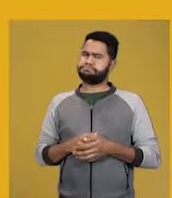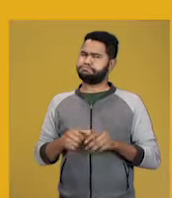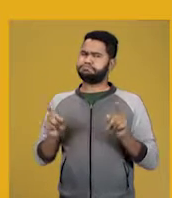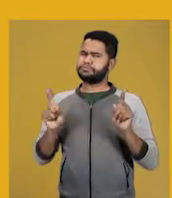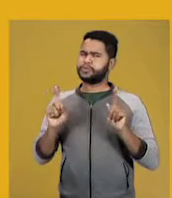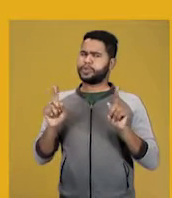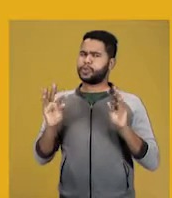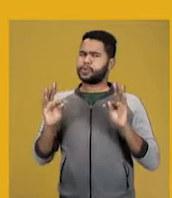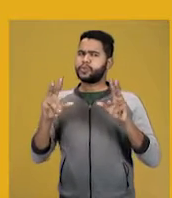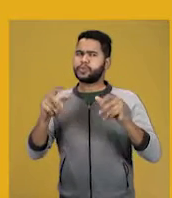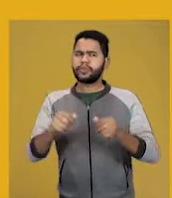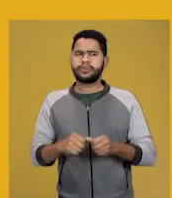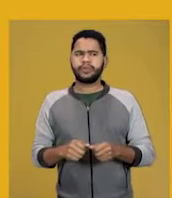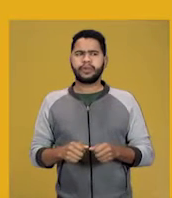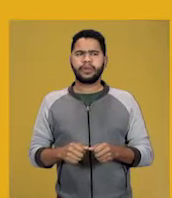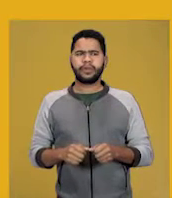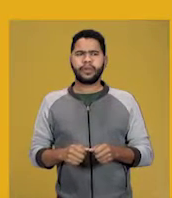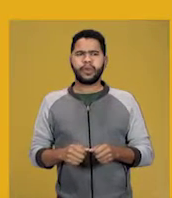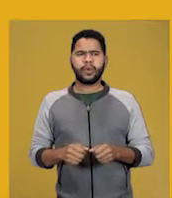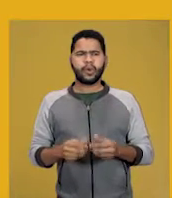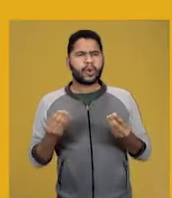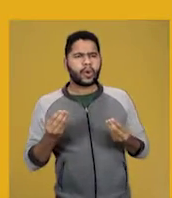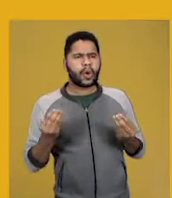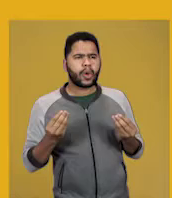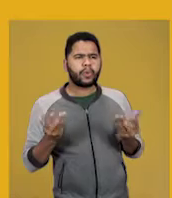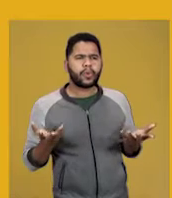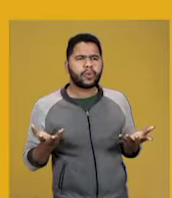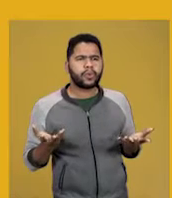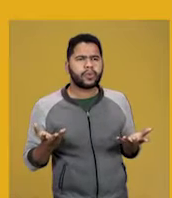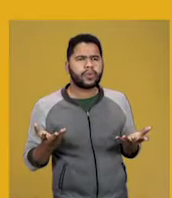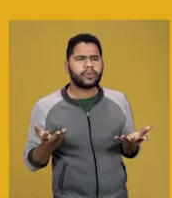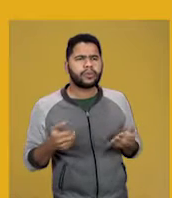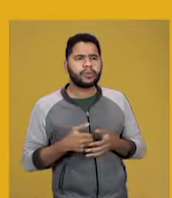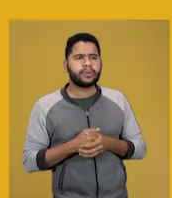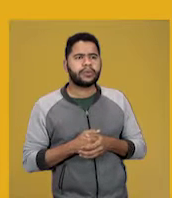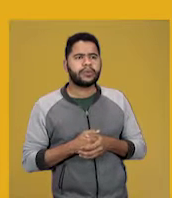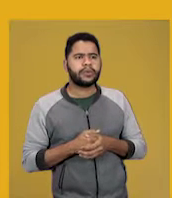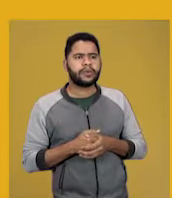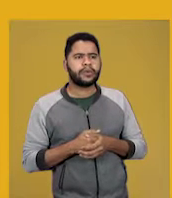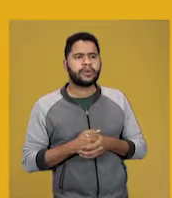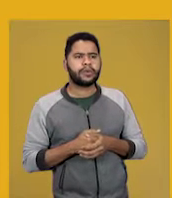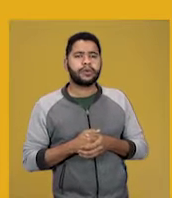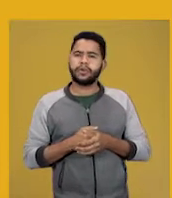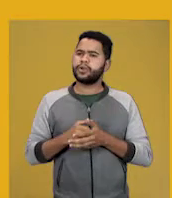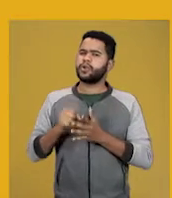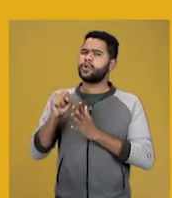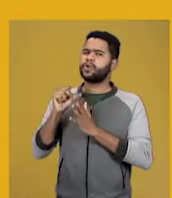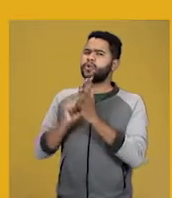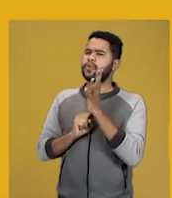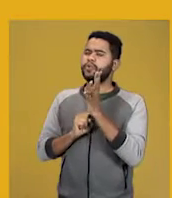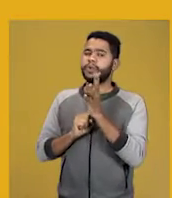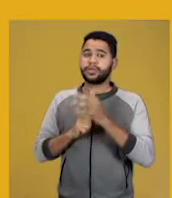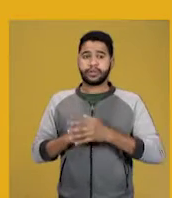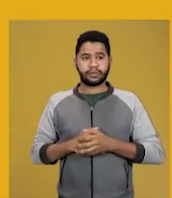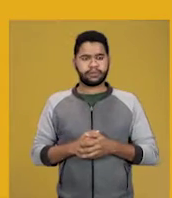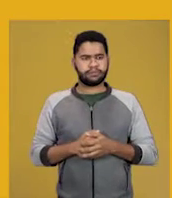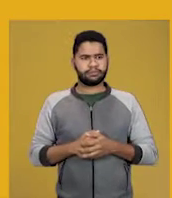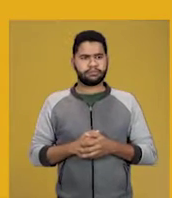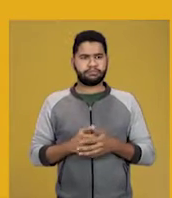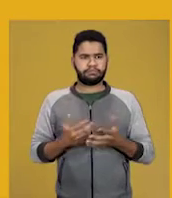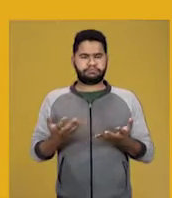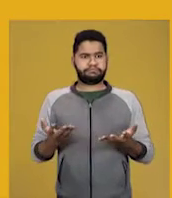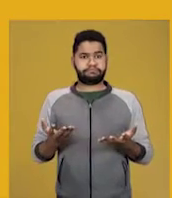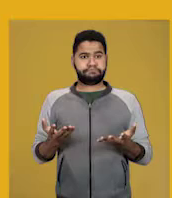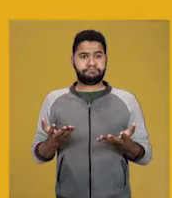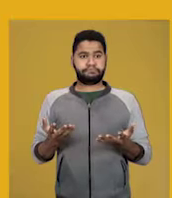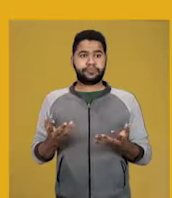completamente. Como assim não completamente? Luvas. O que quer dizer isso? Bom, os dois